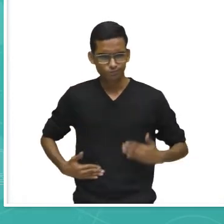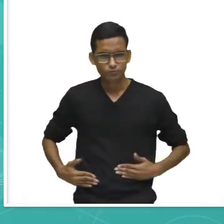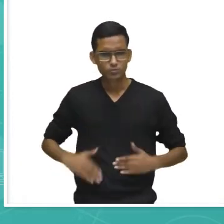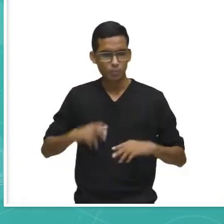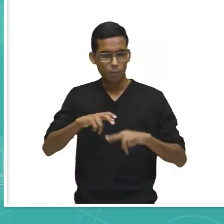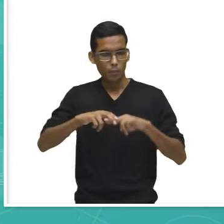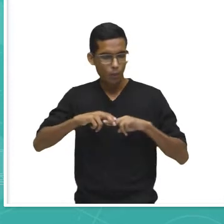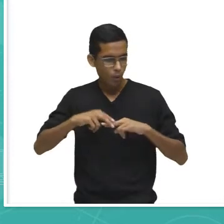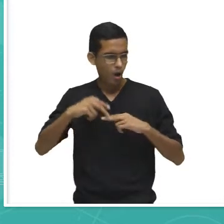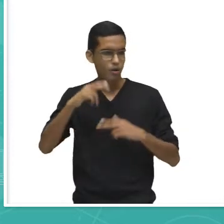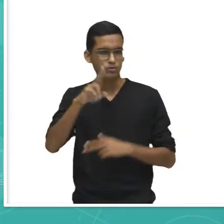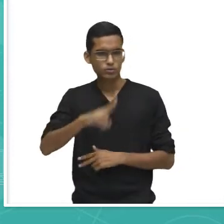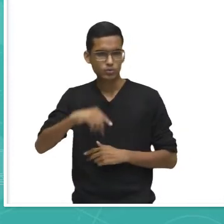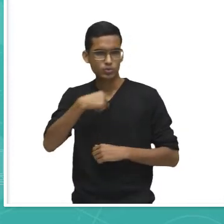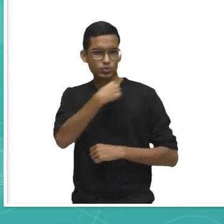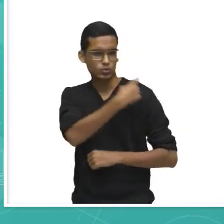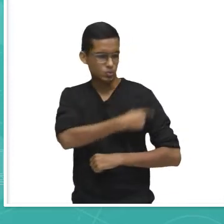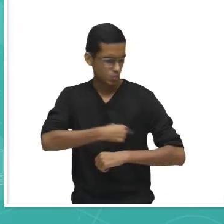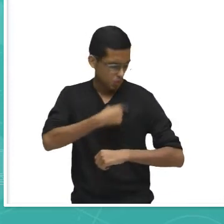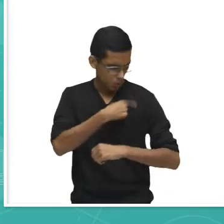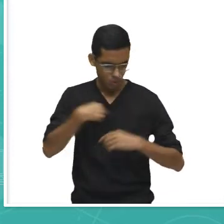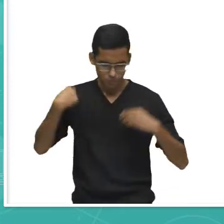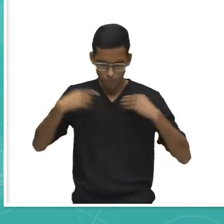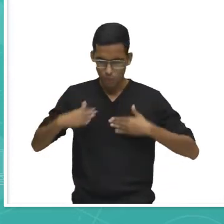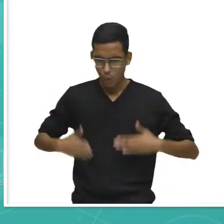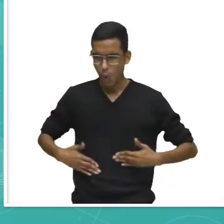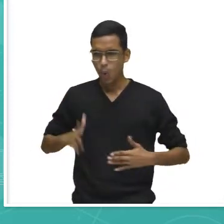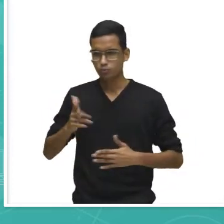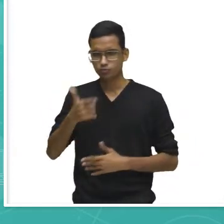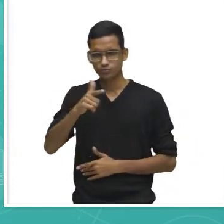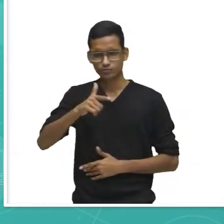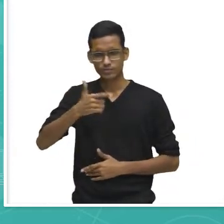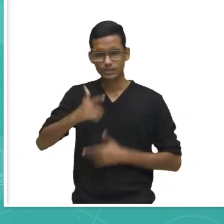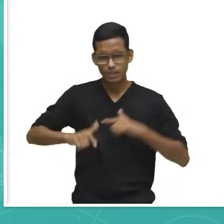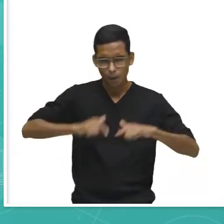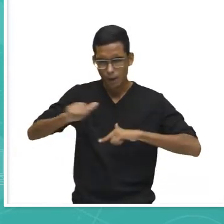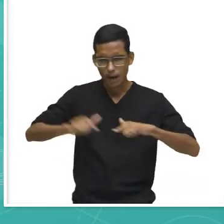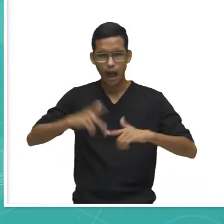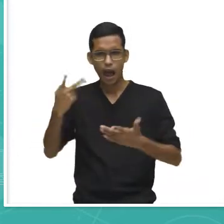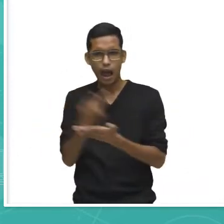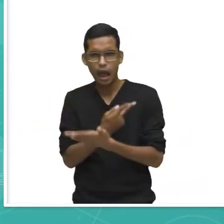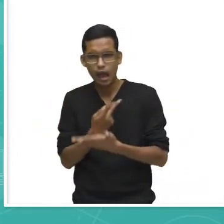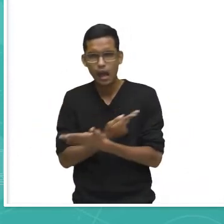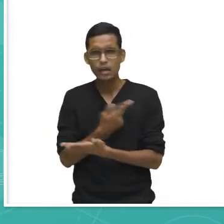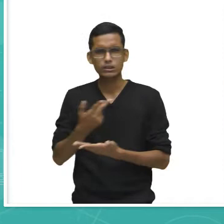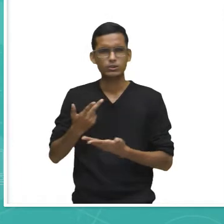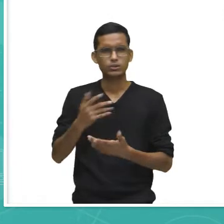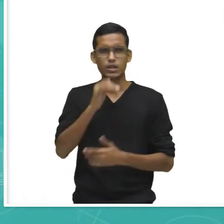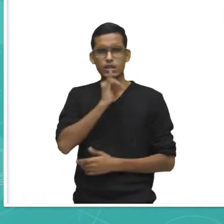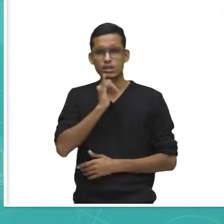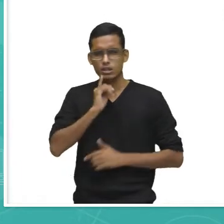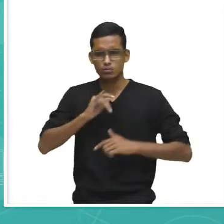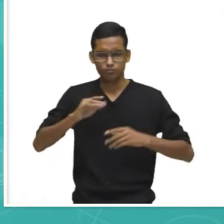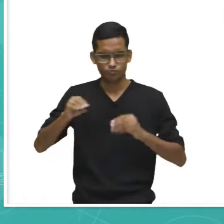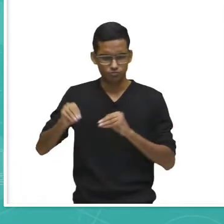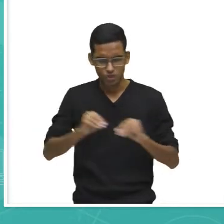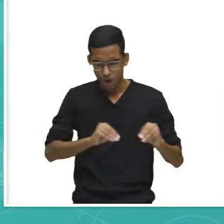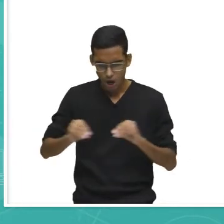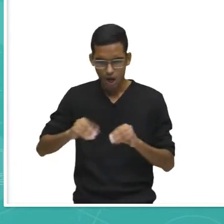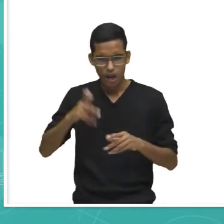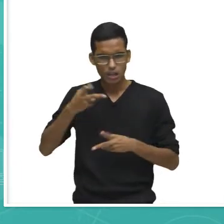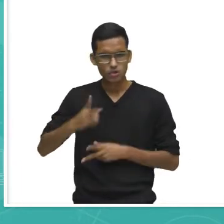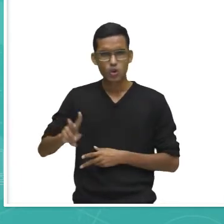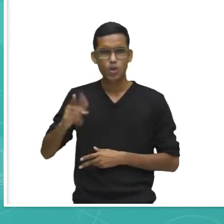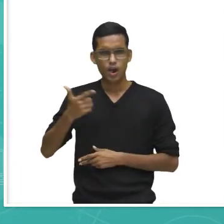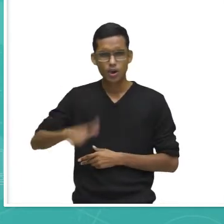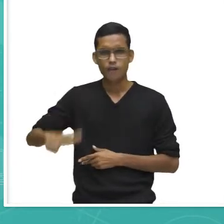ou inadequado das estruturas musculares. A gente sabe que, independente do trabalho ali do profissional, tem